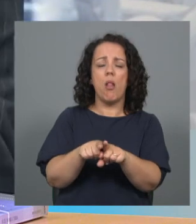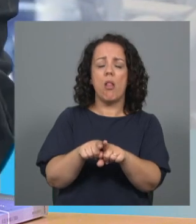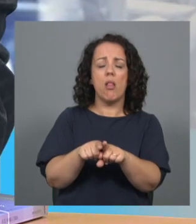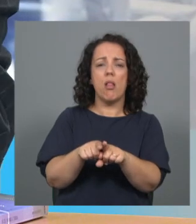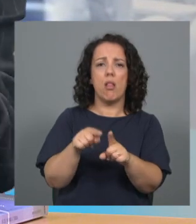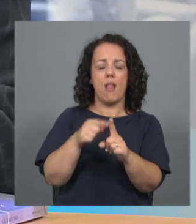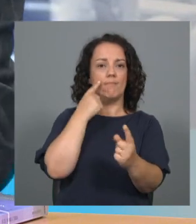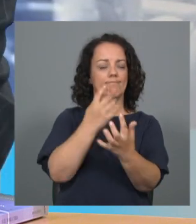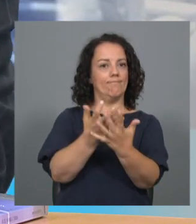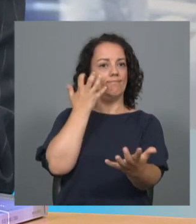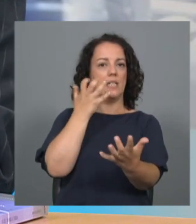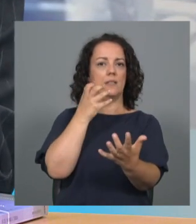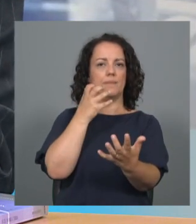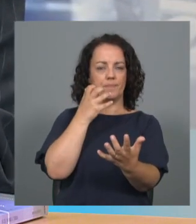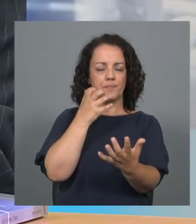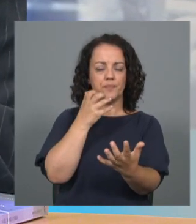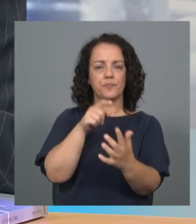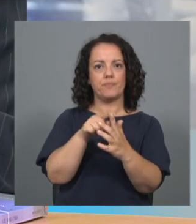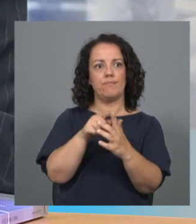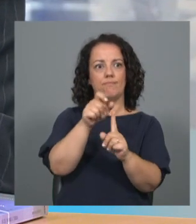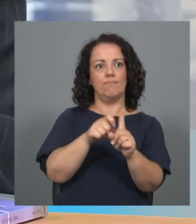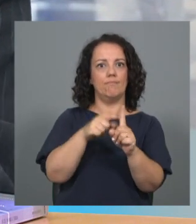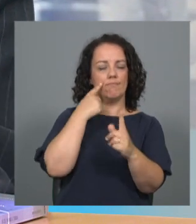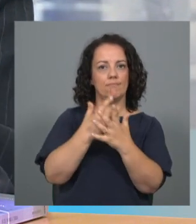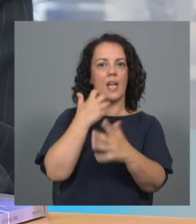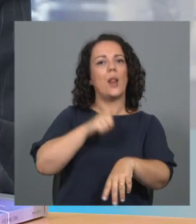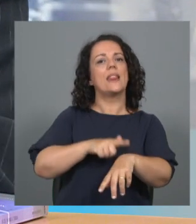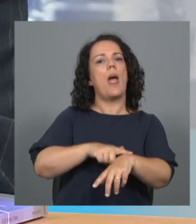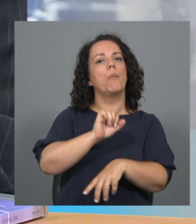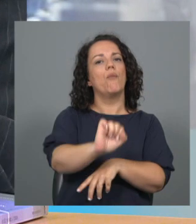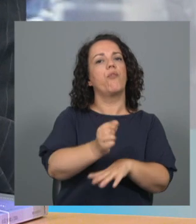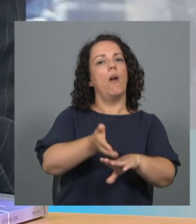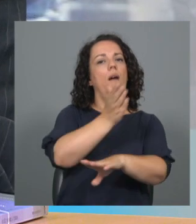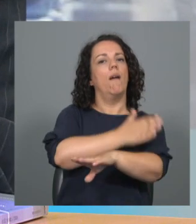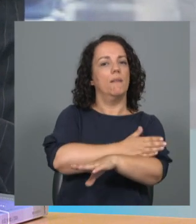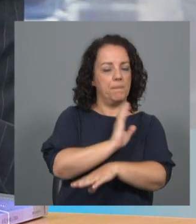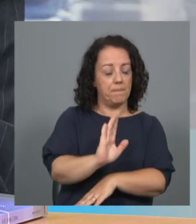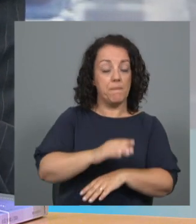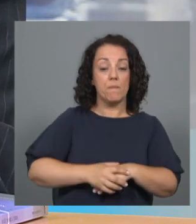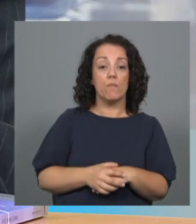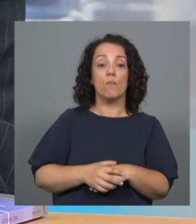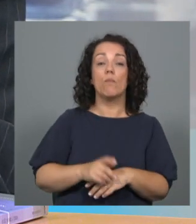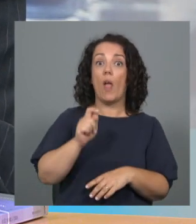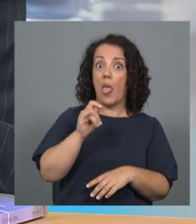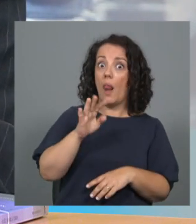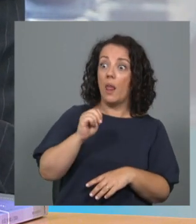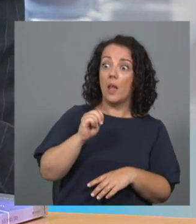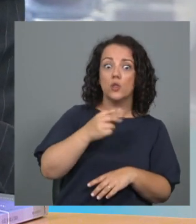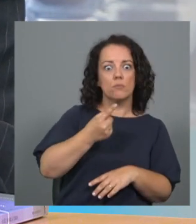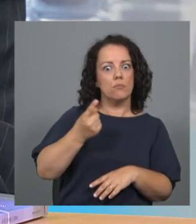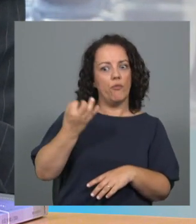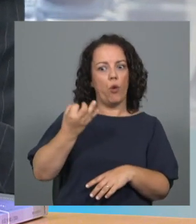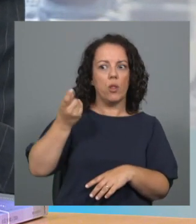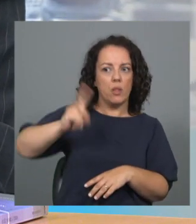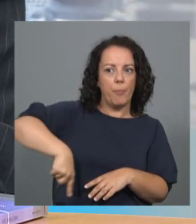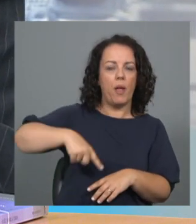brilhou, foi uma luz que brilhou no seu tempo. E Elias teve também dificuldades